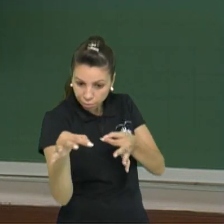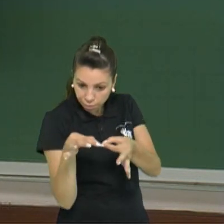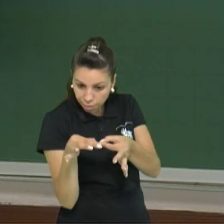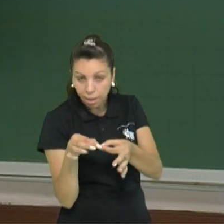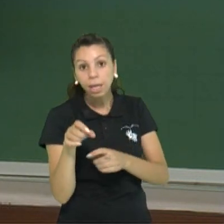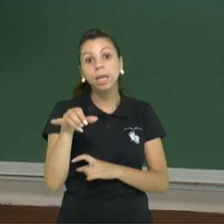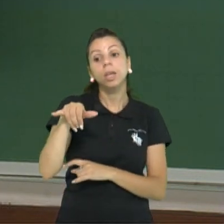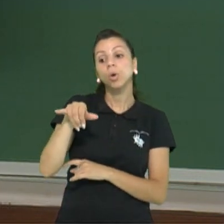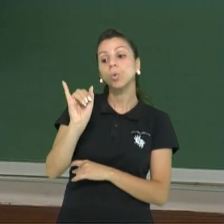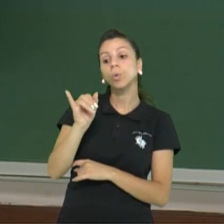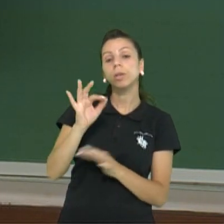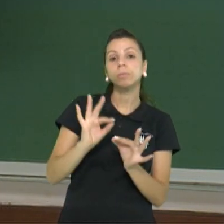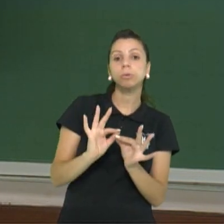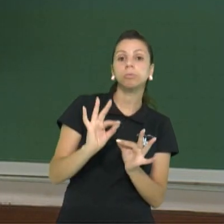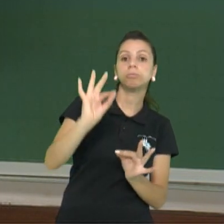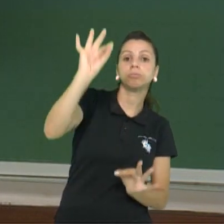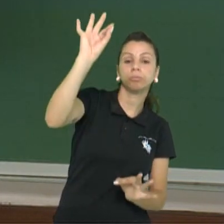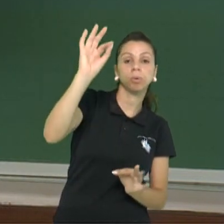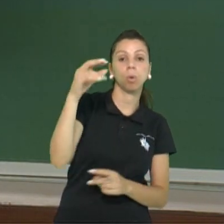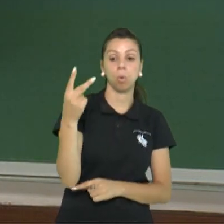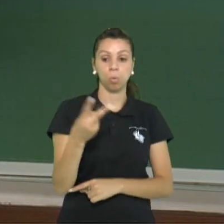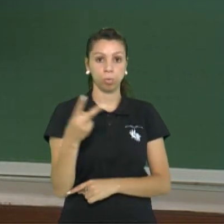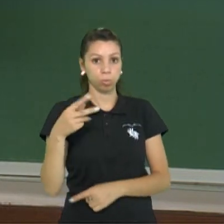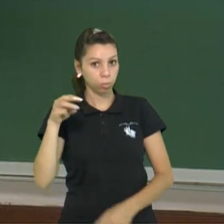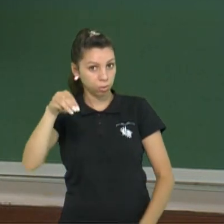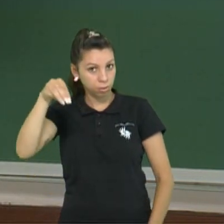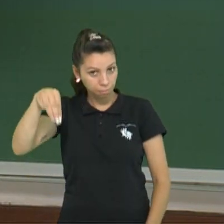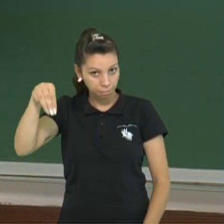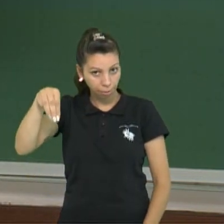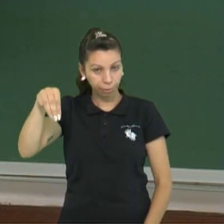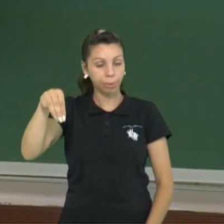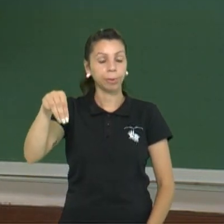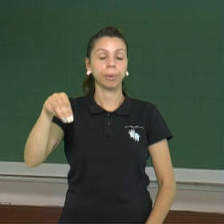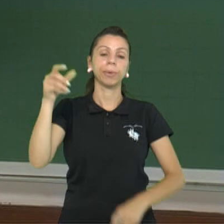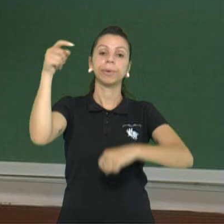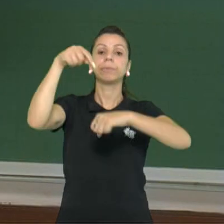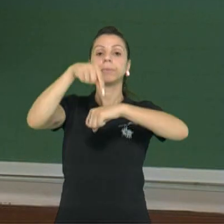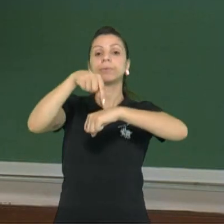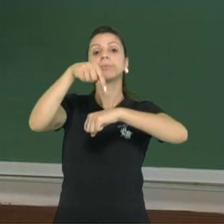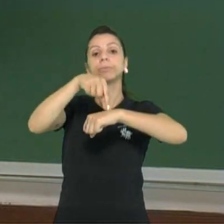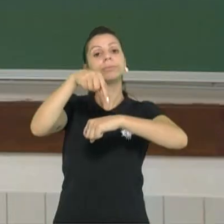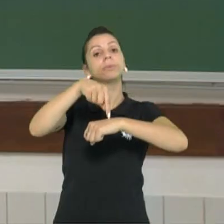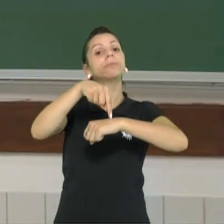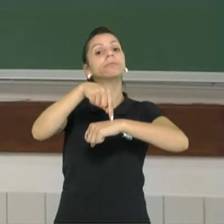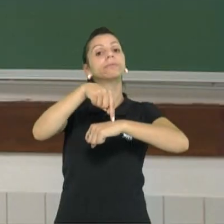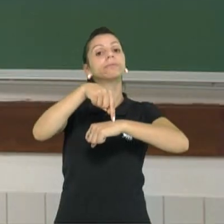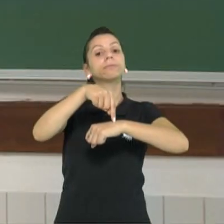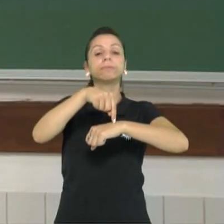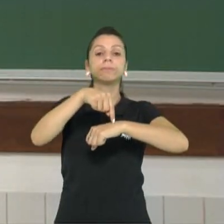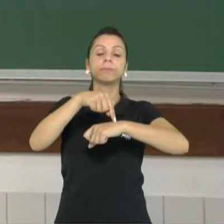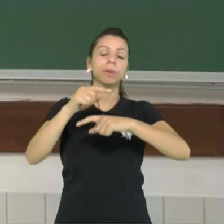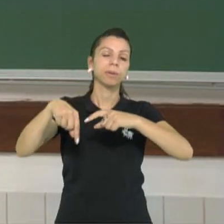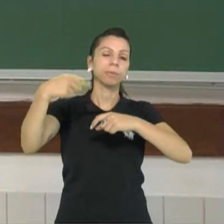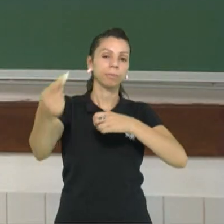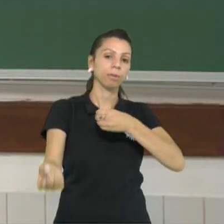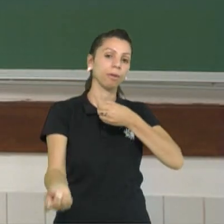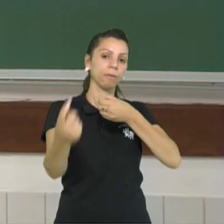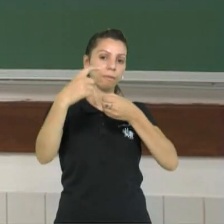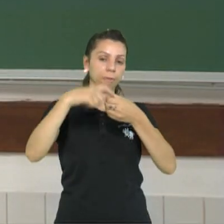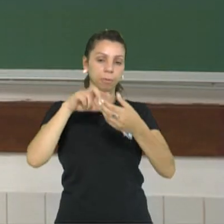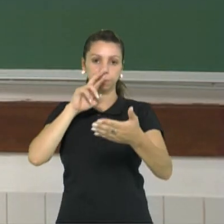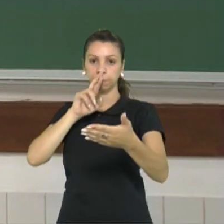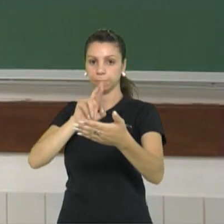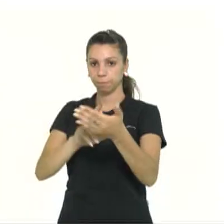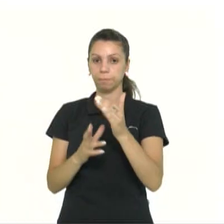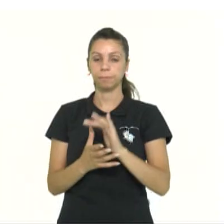em altura, os dois em metros. Tá bom? Então, um tempinho para vocês e aí nós já voltamos com a